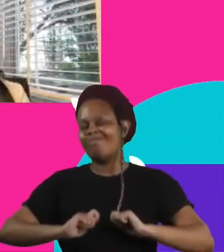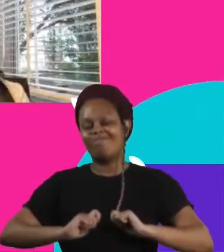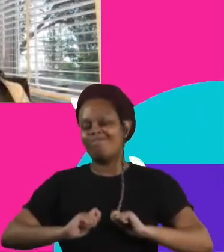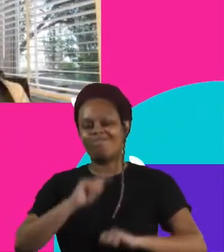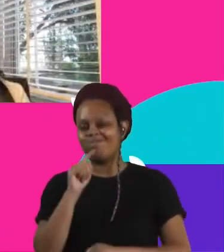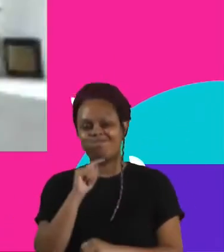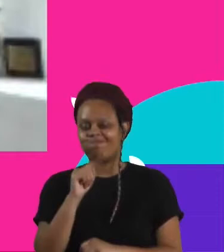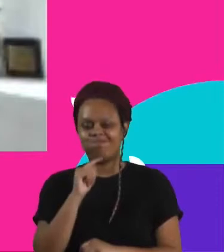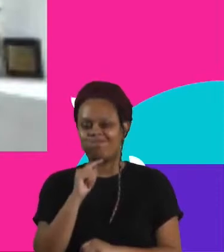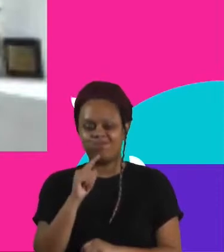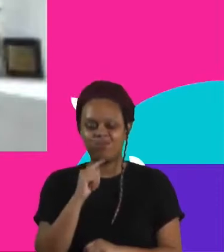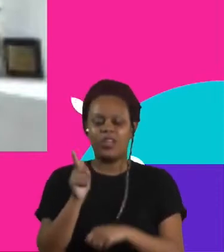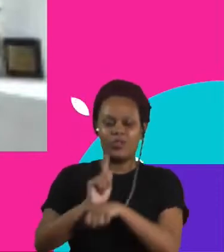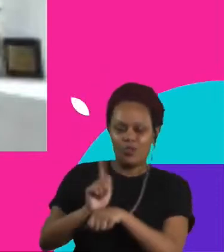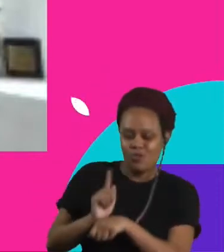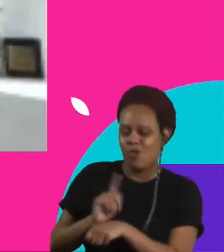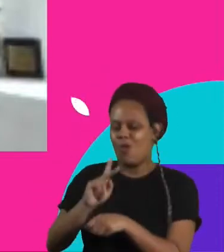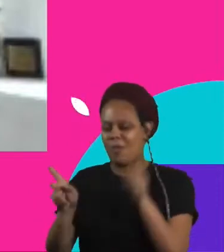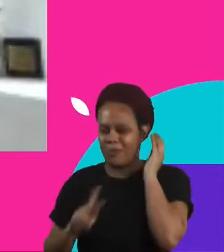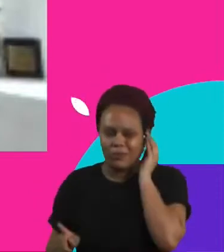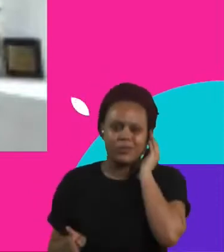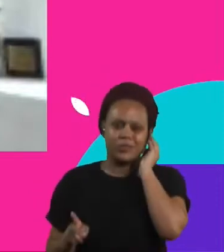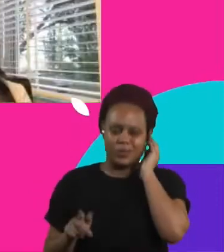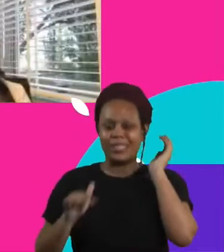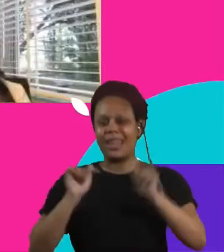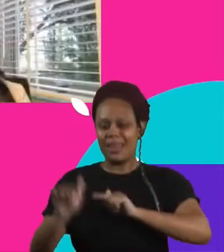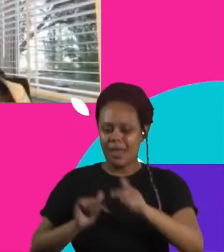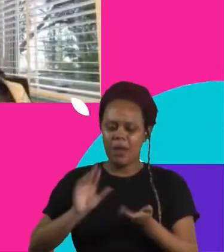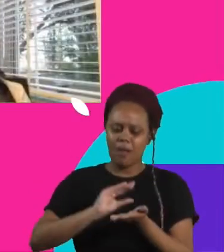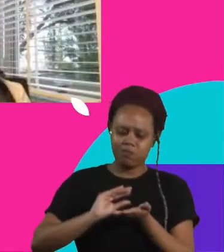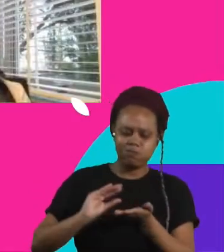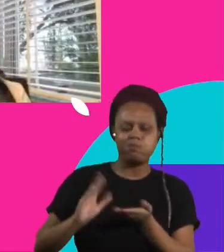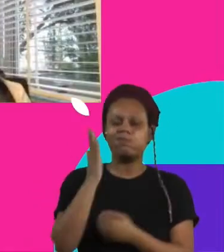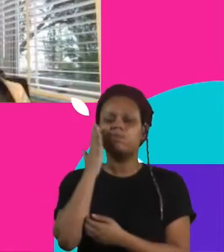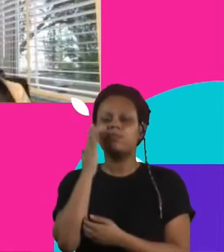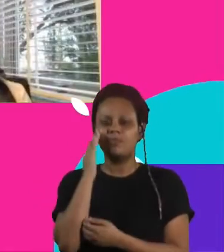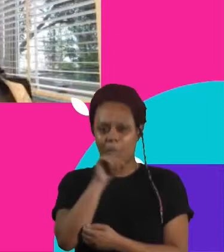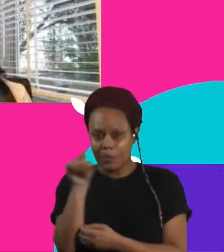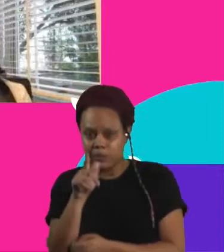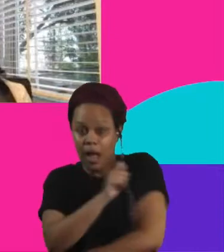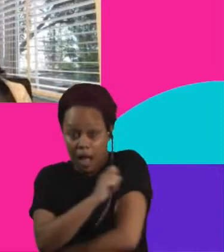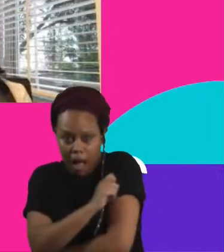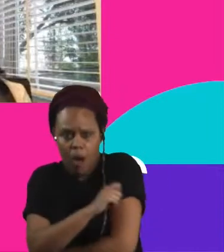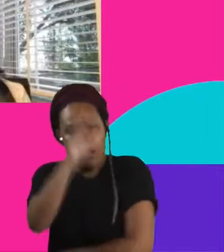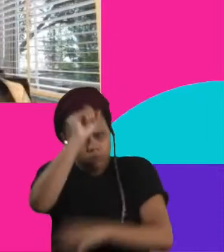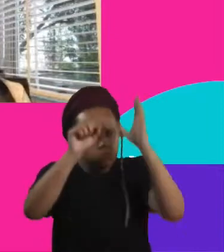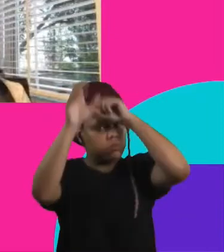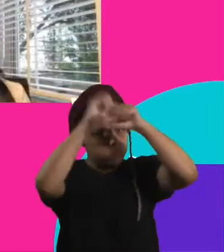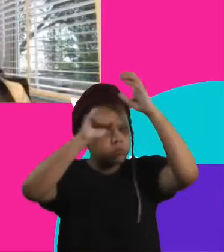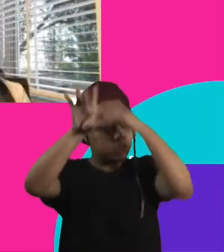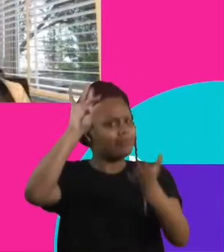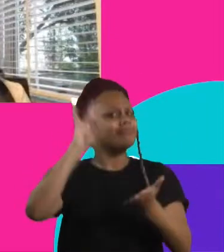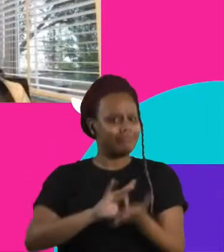e professores e gestores públicos em trabalharem com dados para saber se os alunos estavam aprendendo